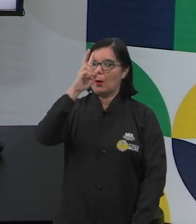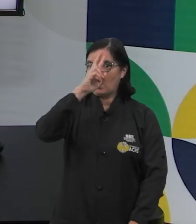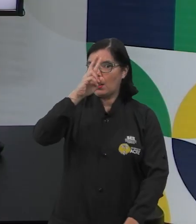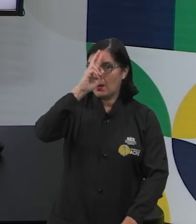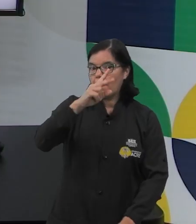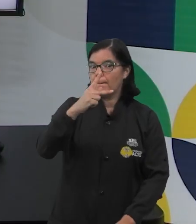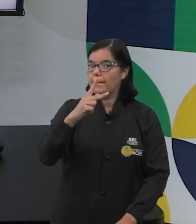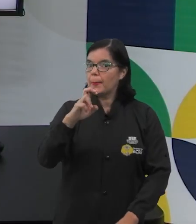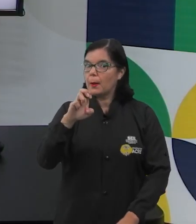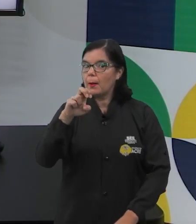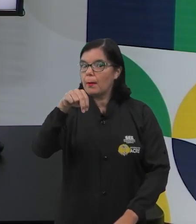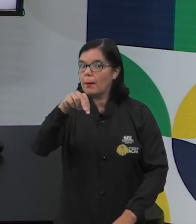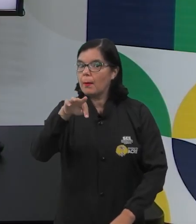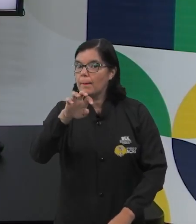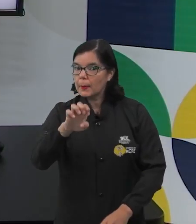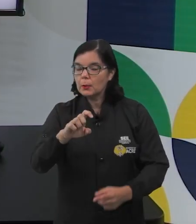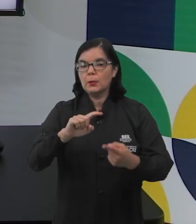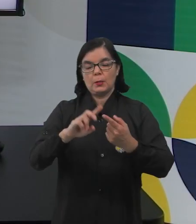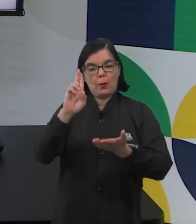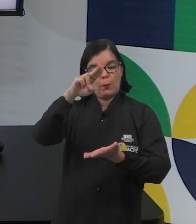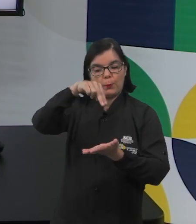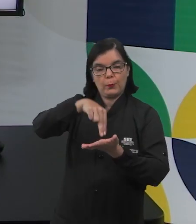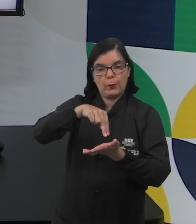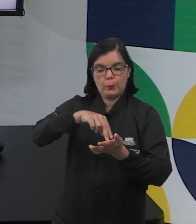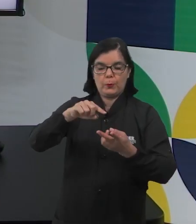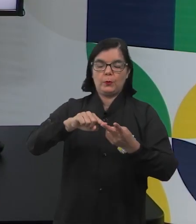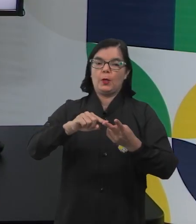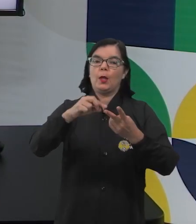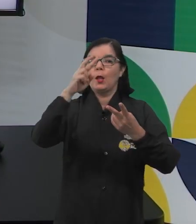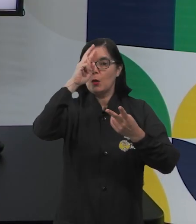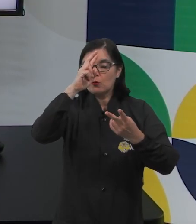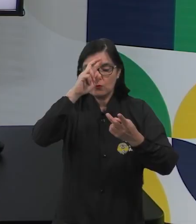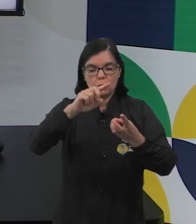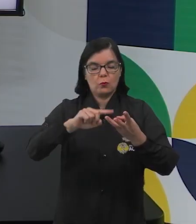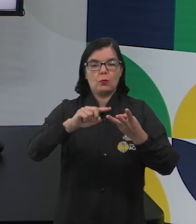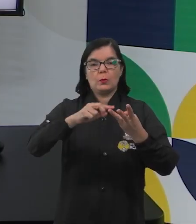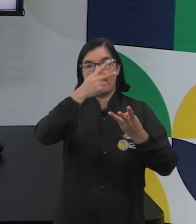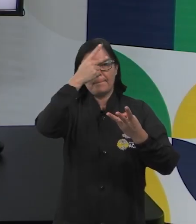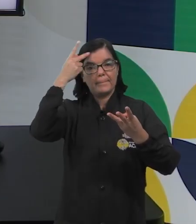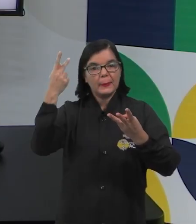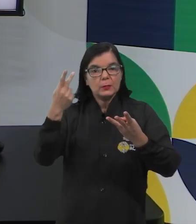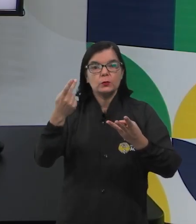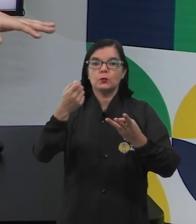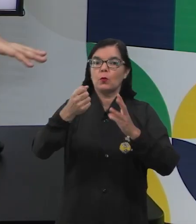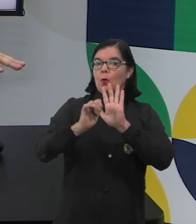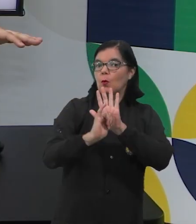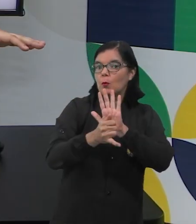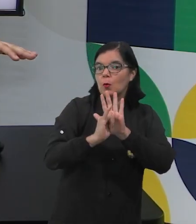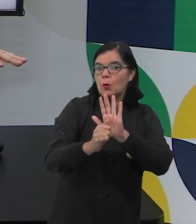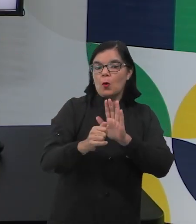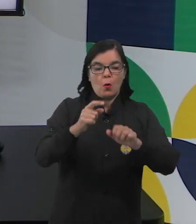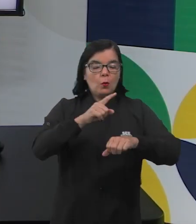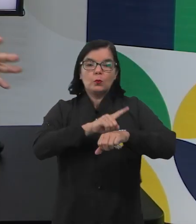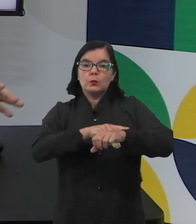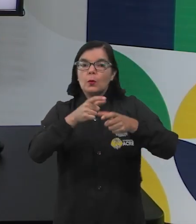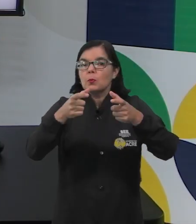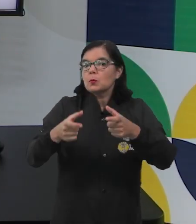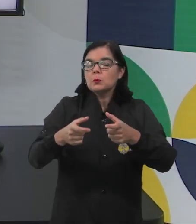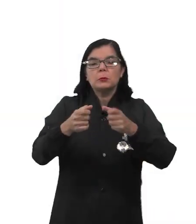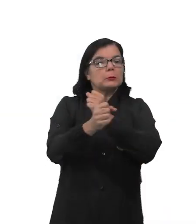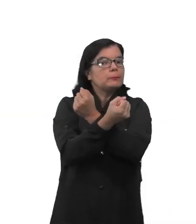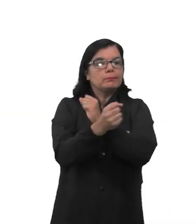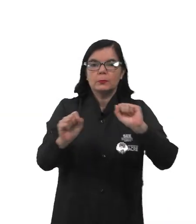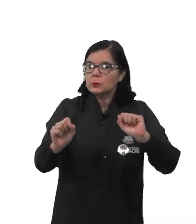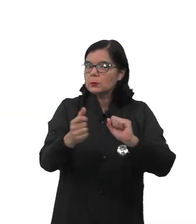Pente. Para ser uma narração tem que ter personagem, enredo, narrador, tempo e espaço. Não tem nenhum desses elementos aqui, então não é impossível